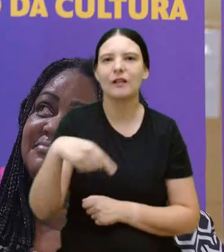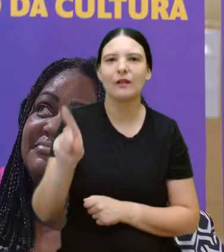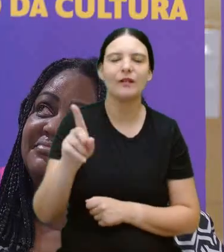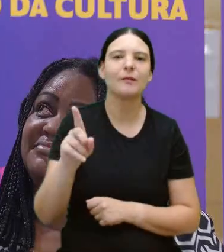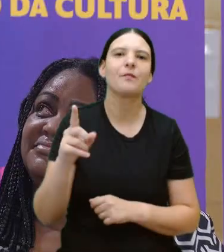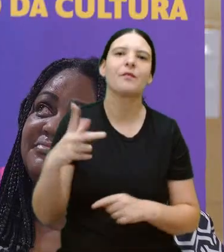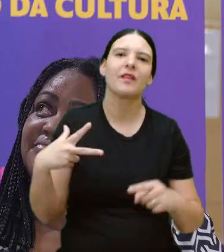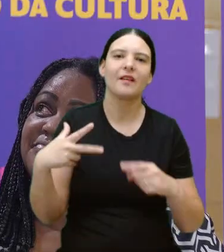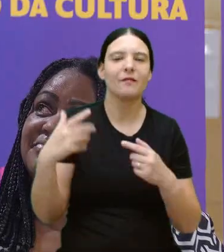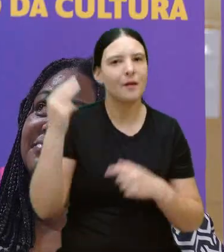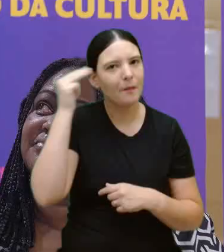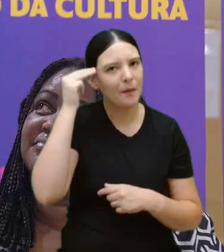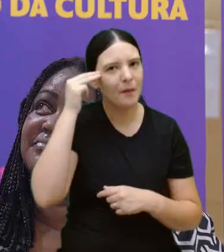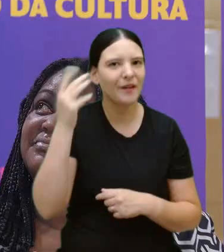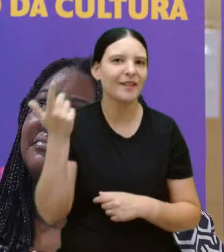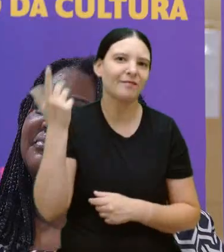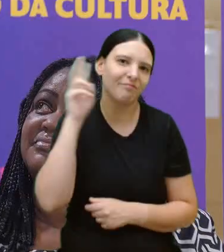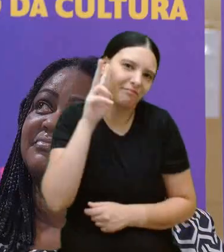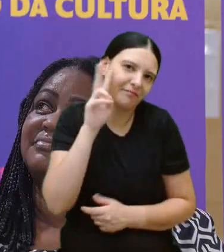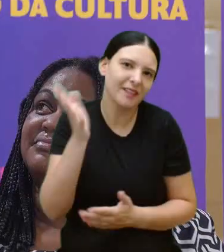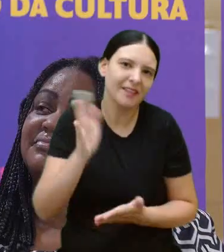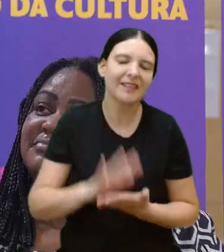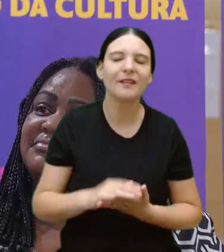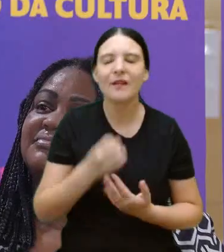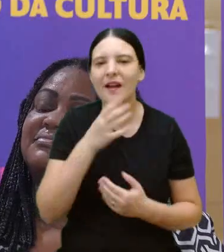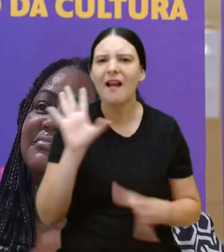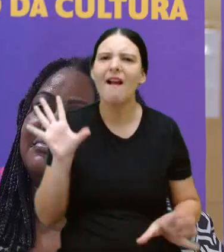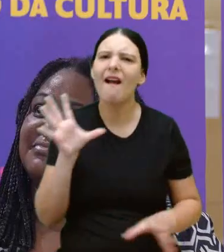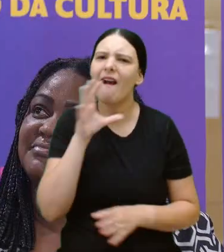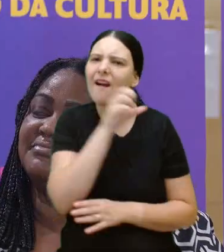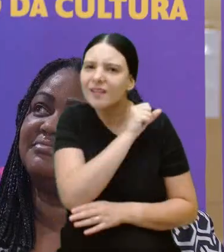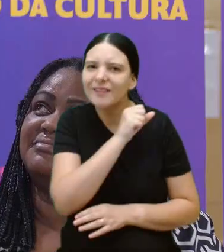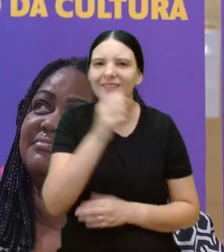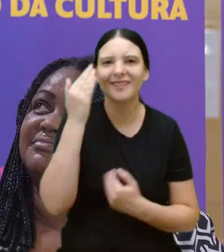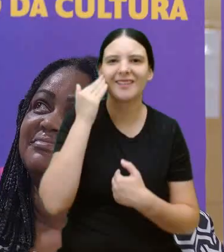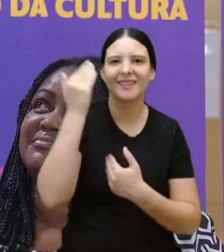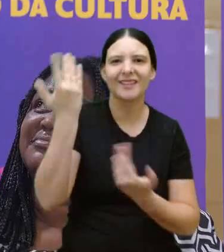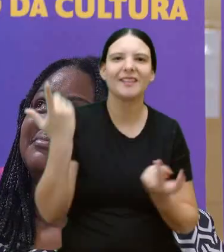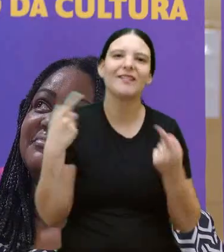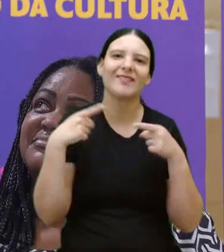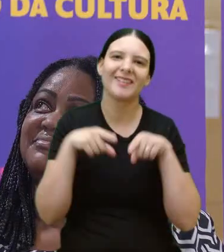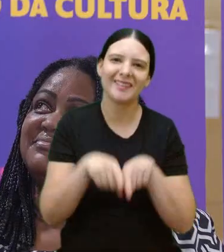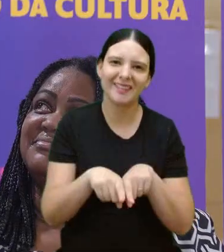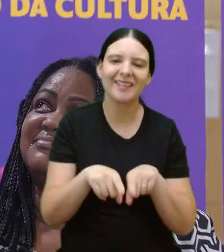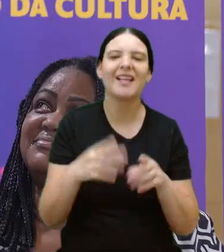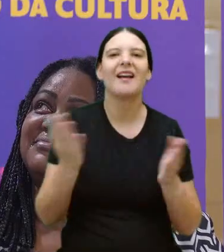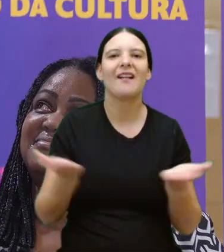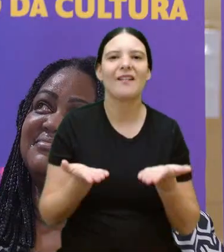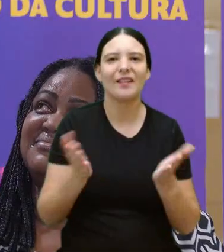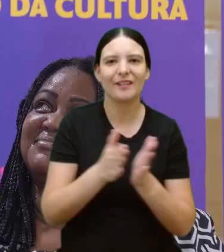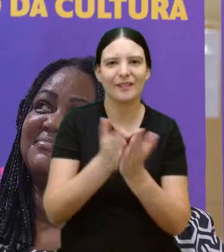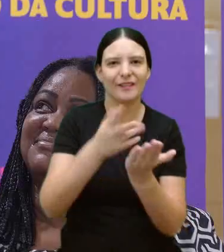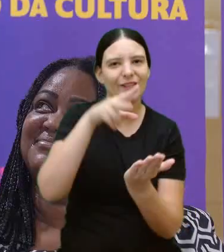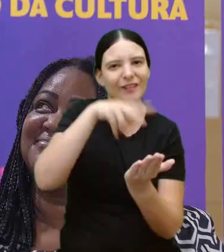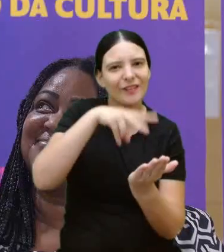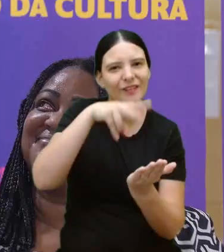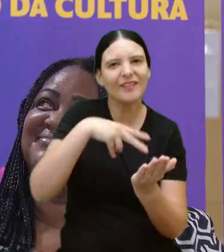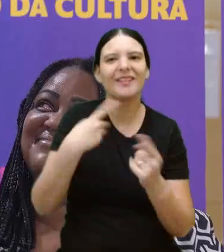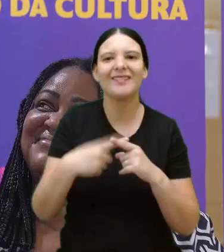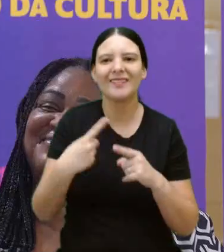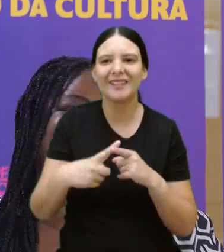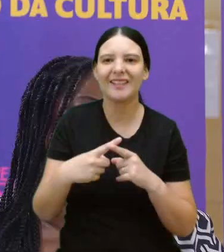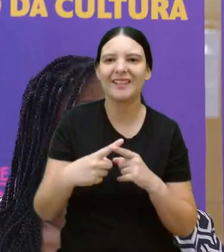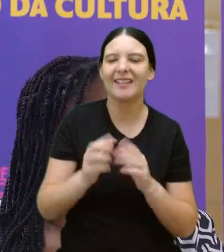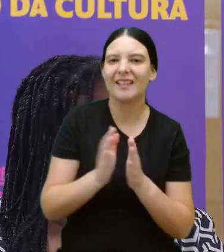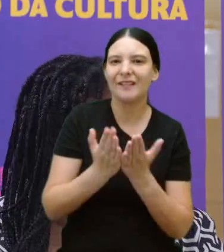rememorando. Então, pessoal, muito rapidamente, eu queria agradecer a parceria. Eu estou lendo agora O Apanhador no Campo de Centeio, escolhi para ser meu último livro. A frente